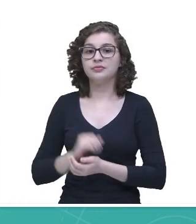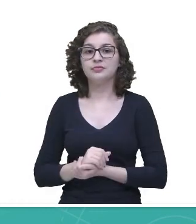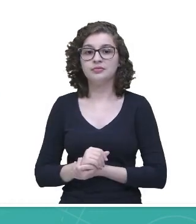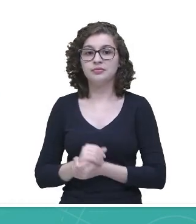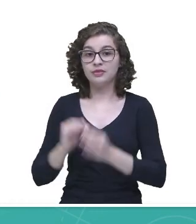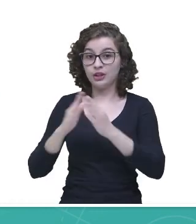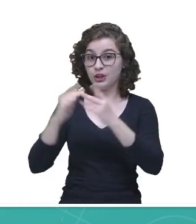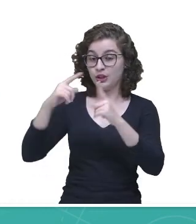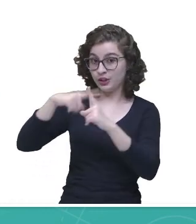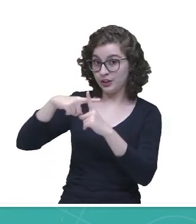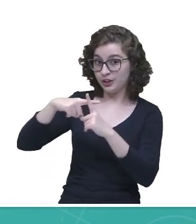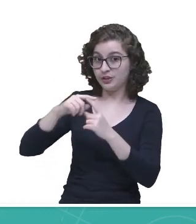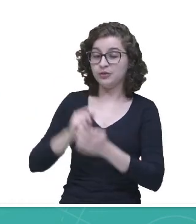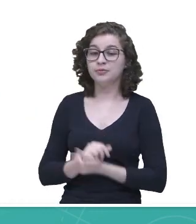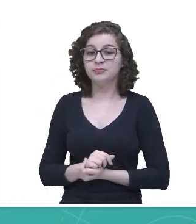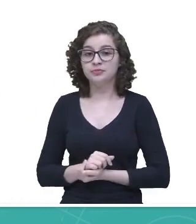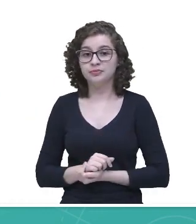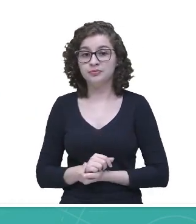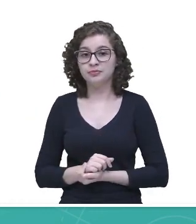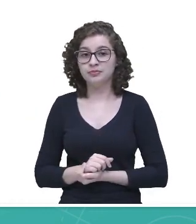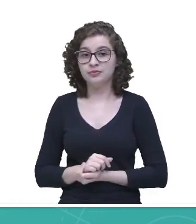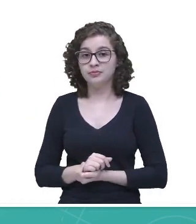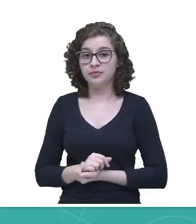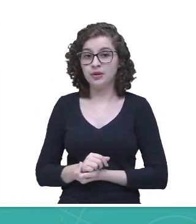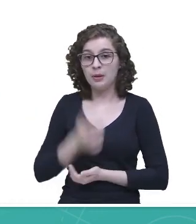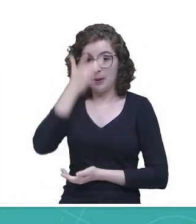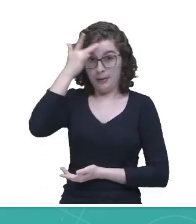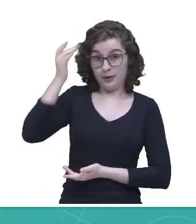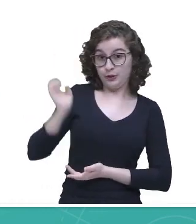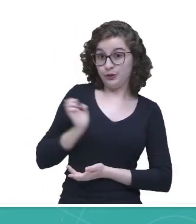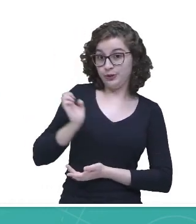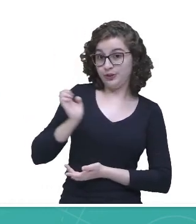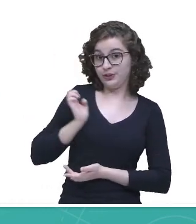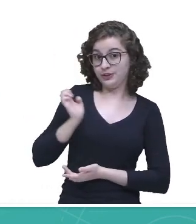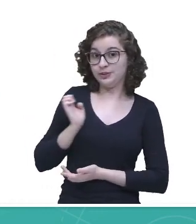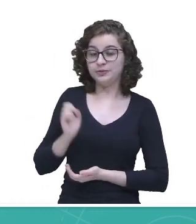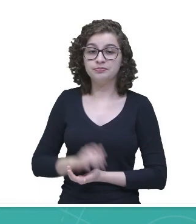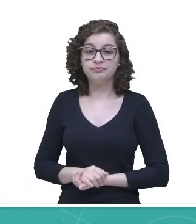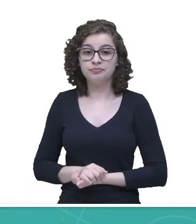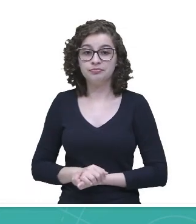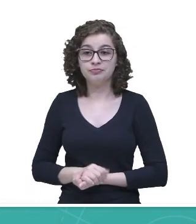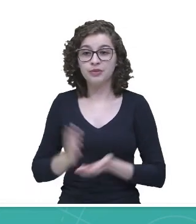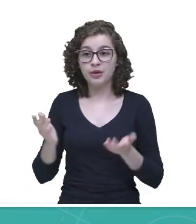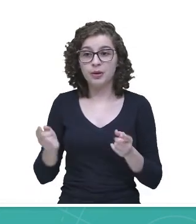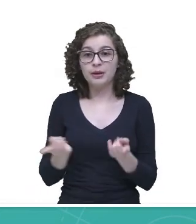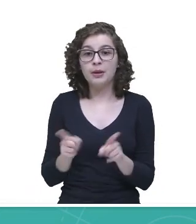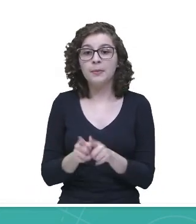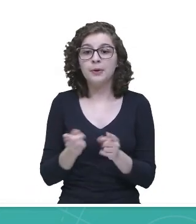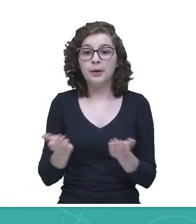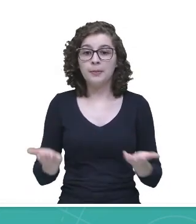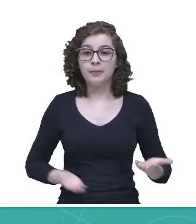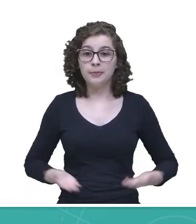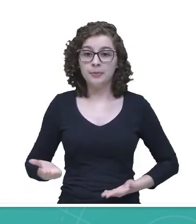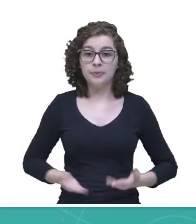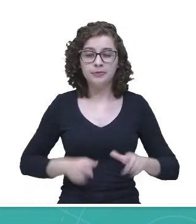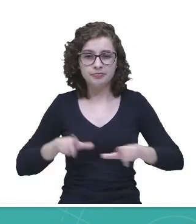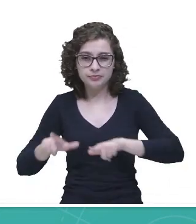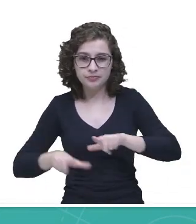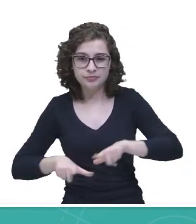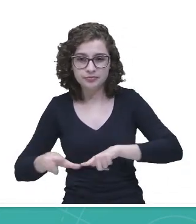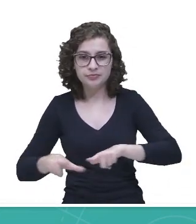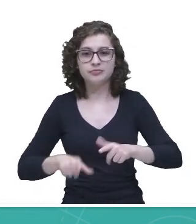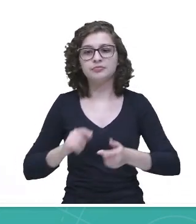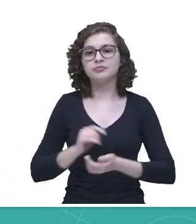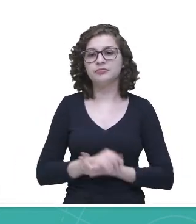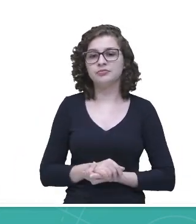clero, igreja católica, nobreza e camponeses, que se tornam